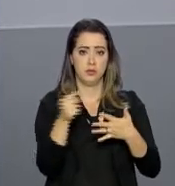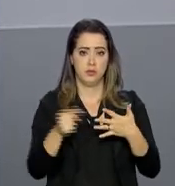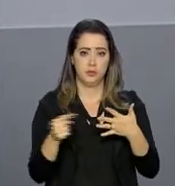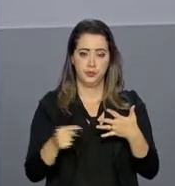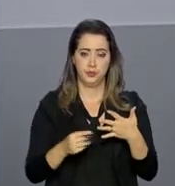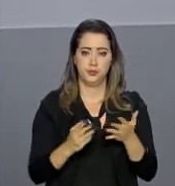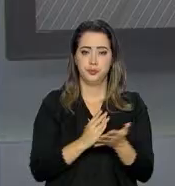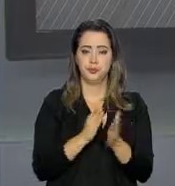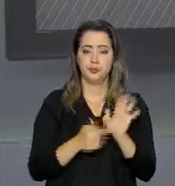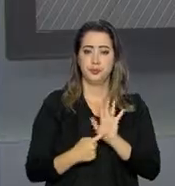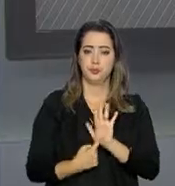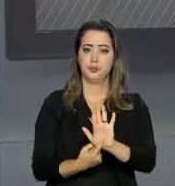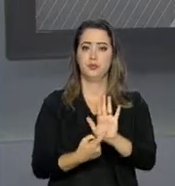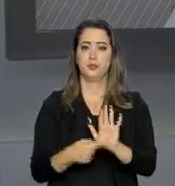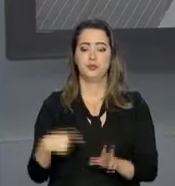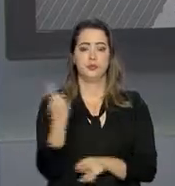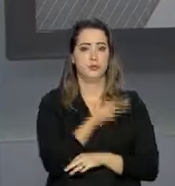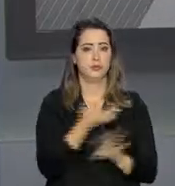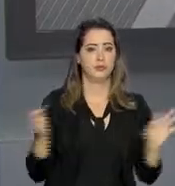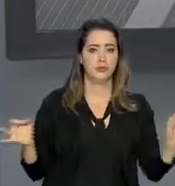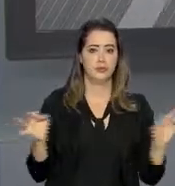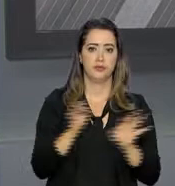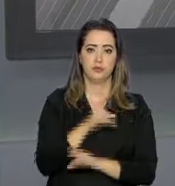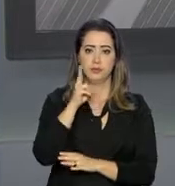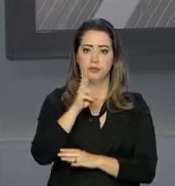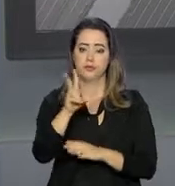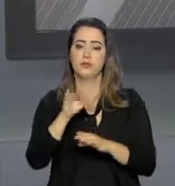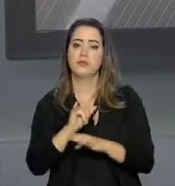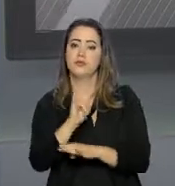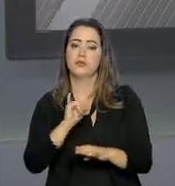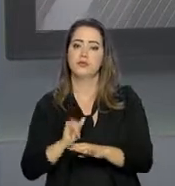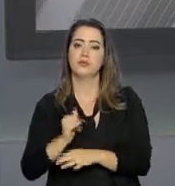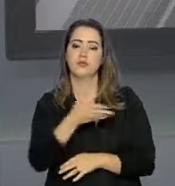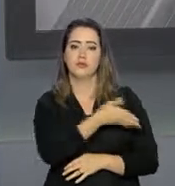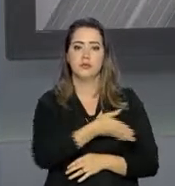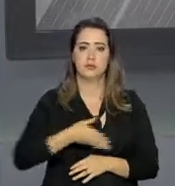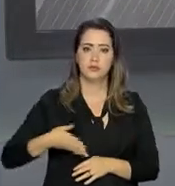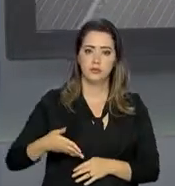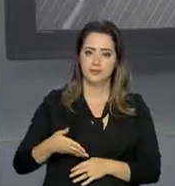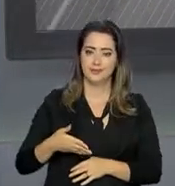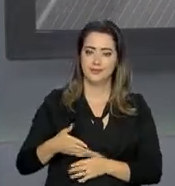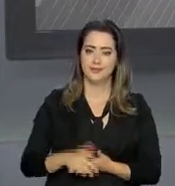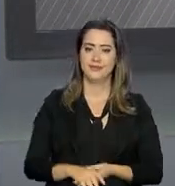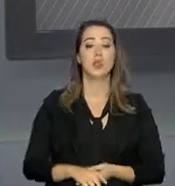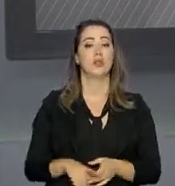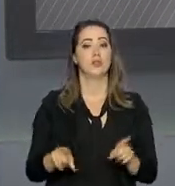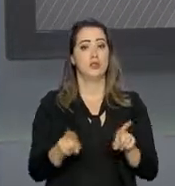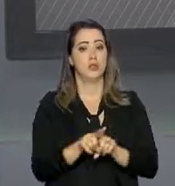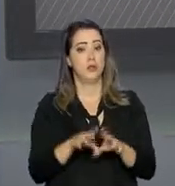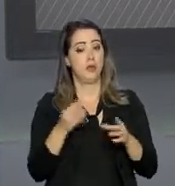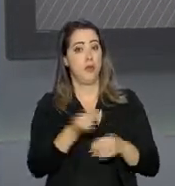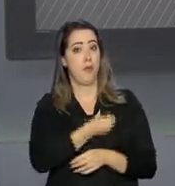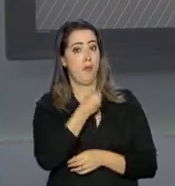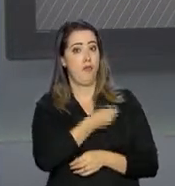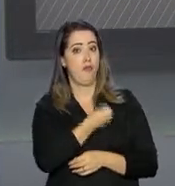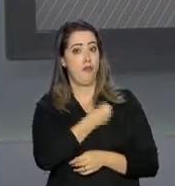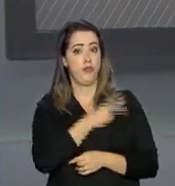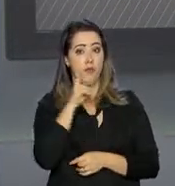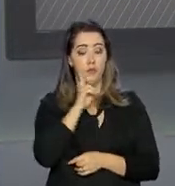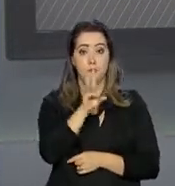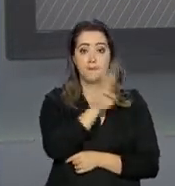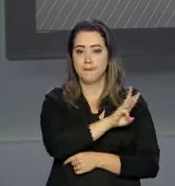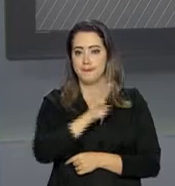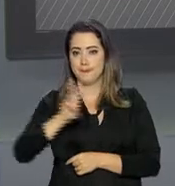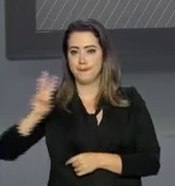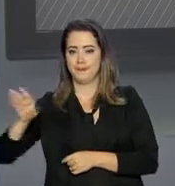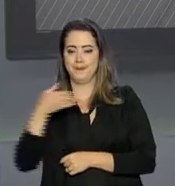texto e nós ficamos por aqui você pode rever as reportagens no youtube e toda a programação pode ser assistida ao vivo